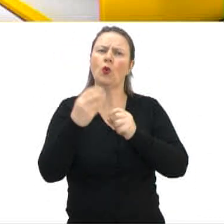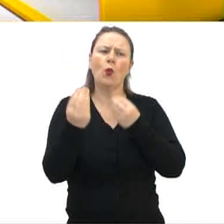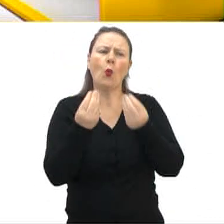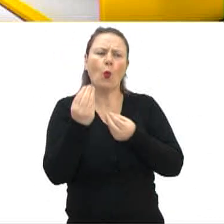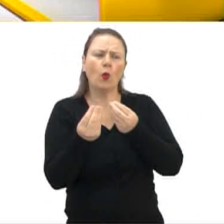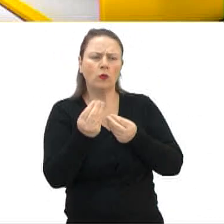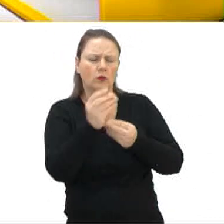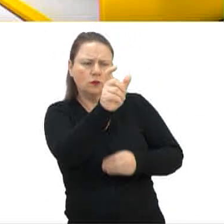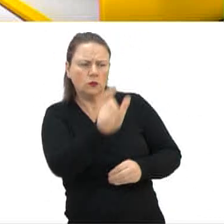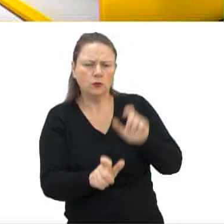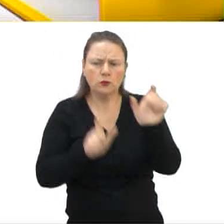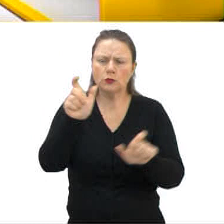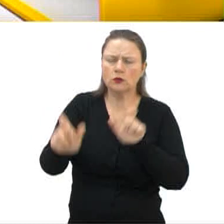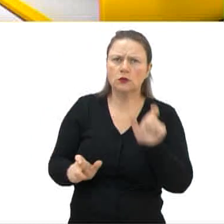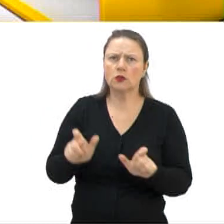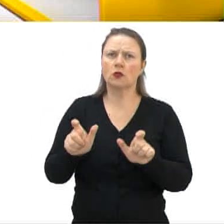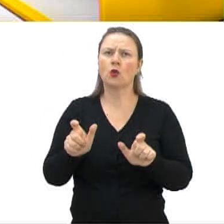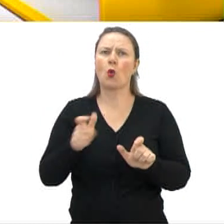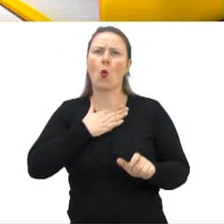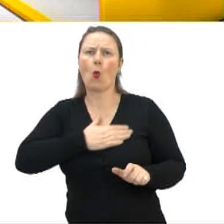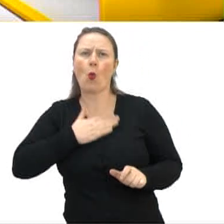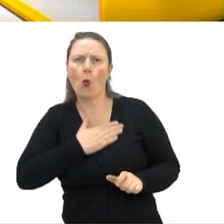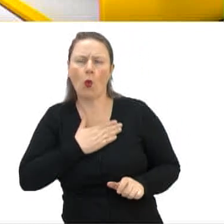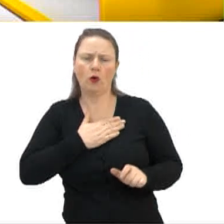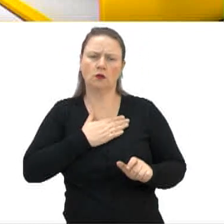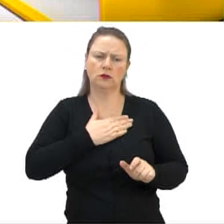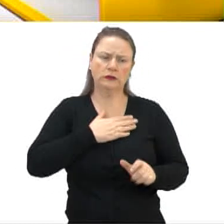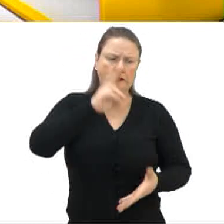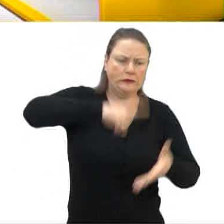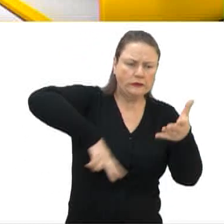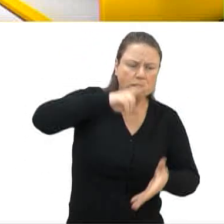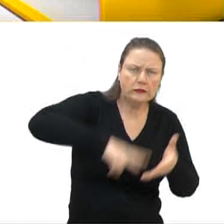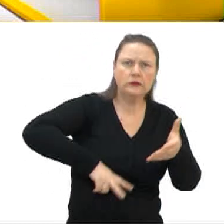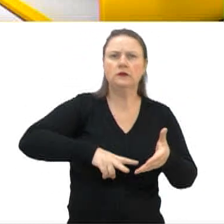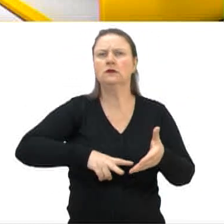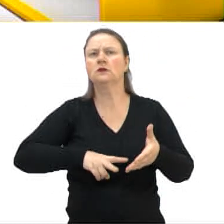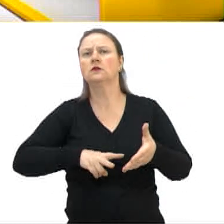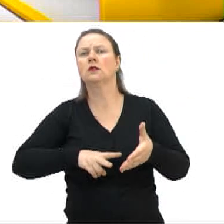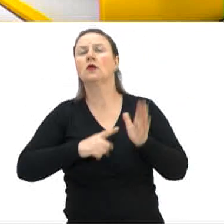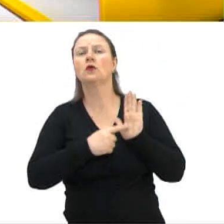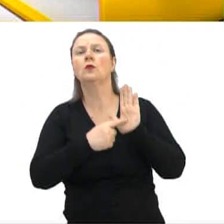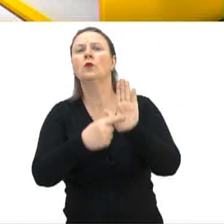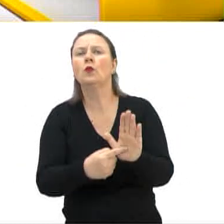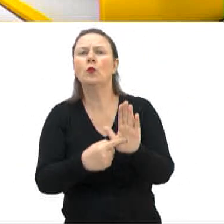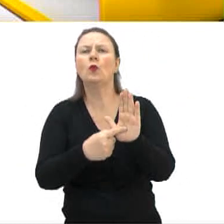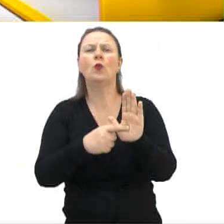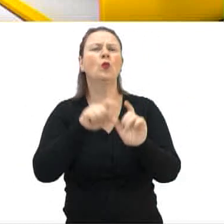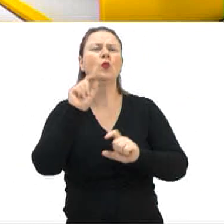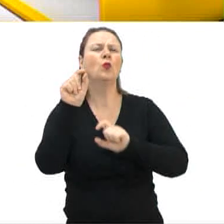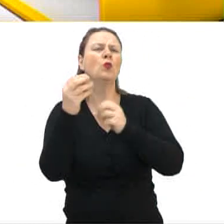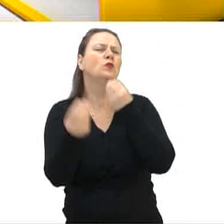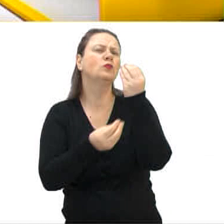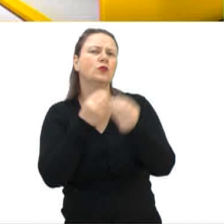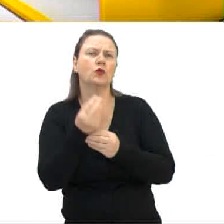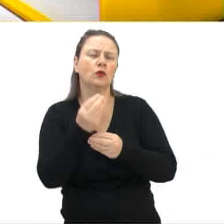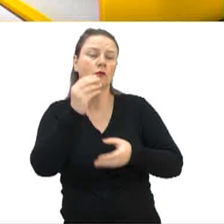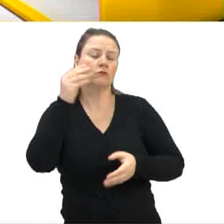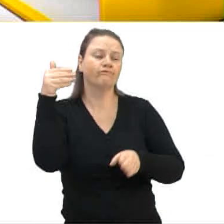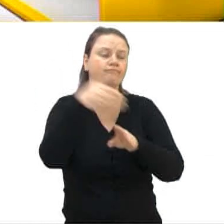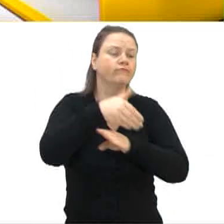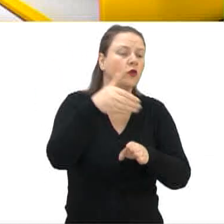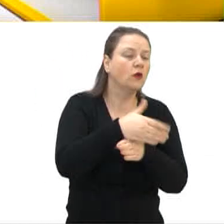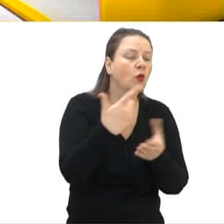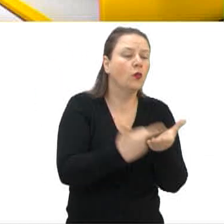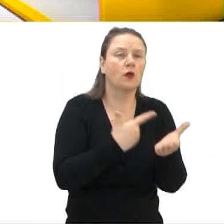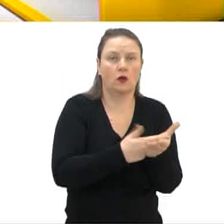intensidade, forma, limitações, motivação, representações e as condições de leitura e de acesso ao